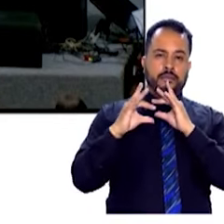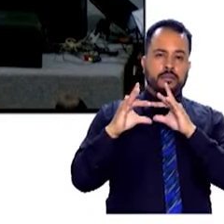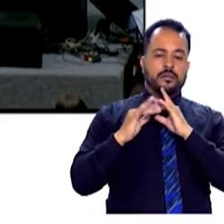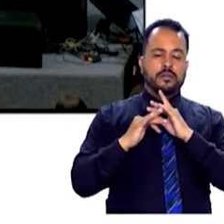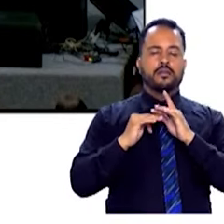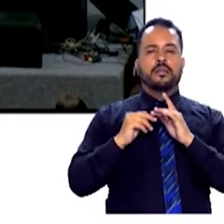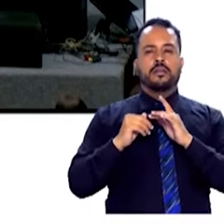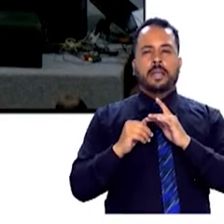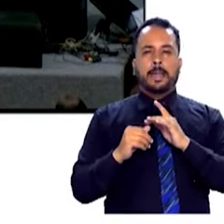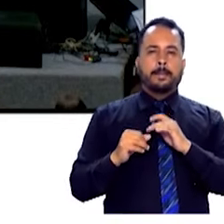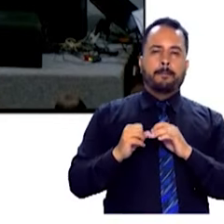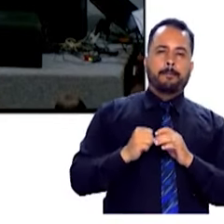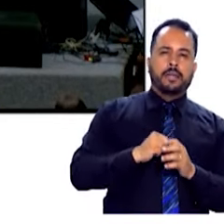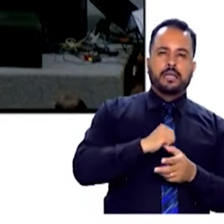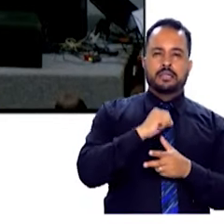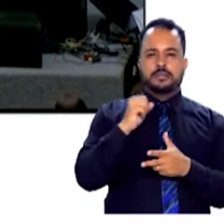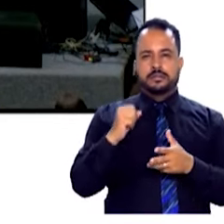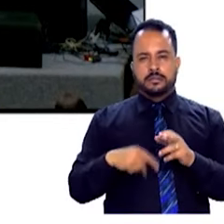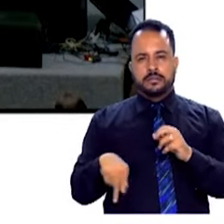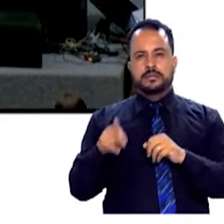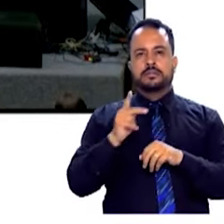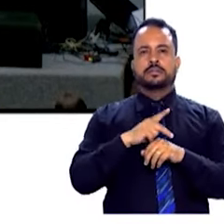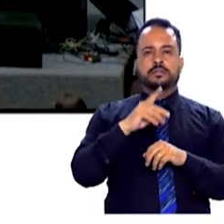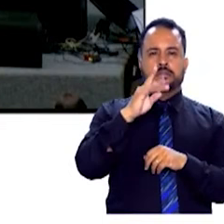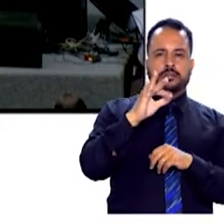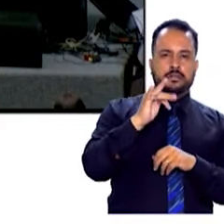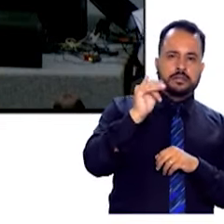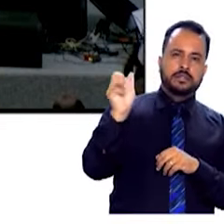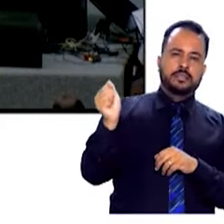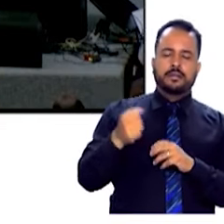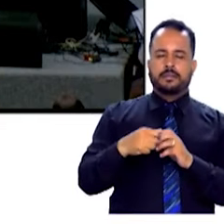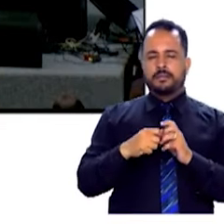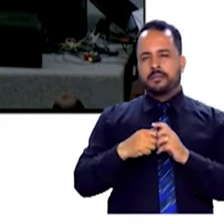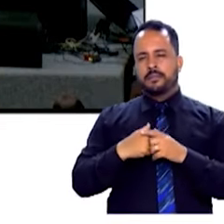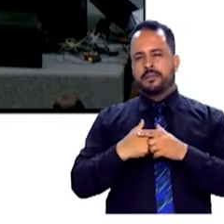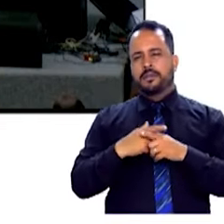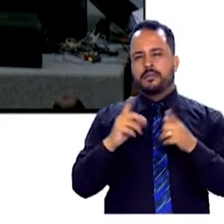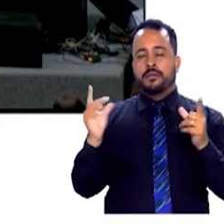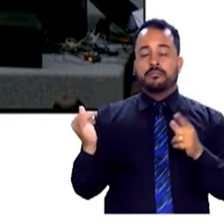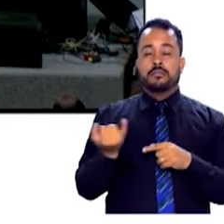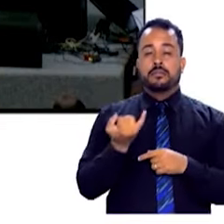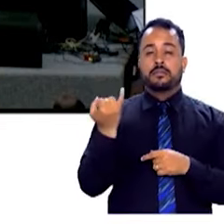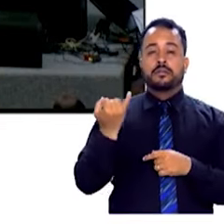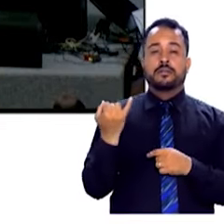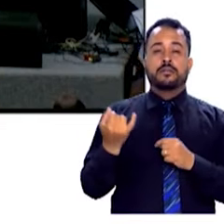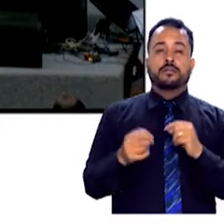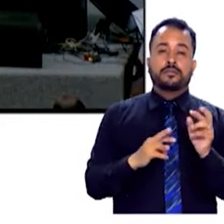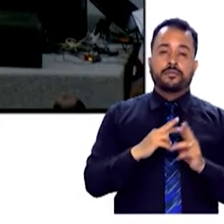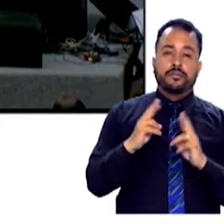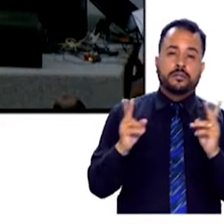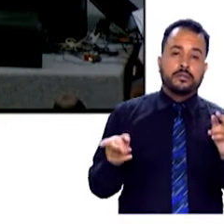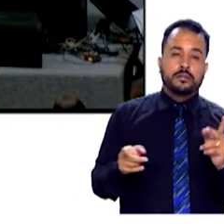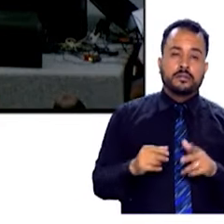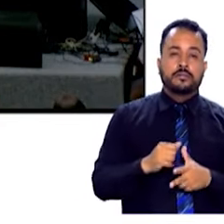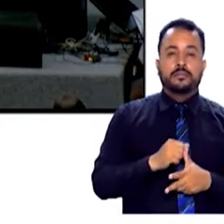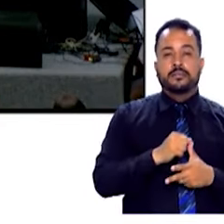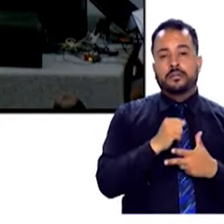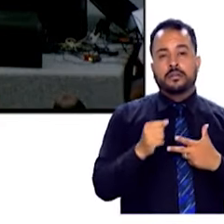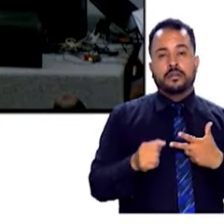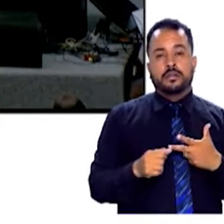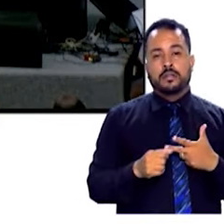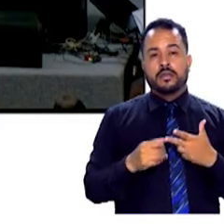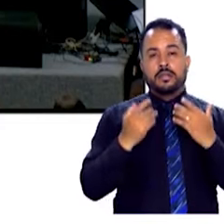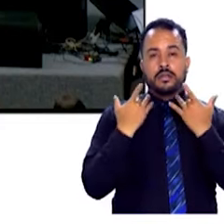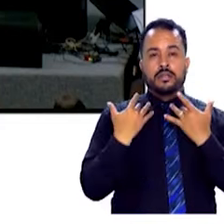dos poderes que o País de Gales tem para produzir seu direito são maiores né o País de Gales tem menos são diferentes de poderes que que o Parlamento a assembleia da da